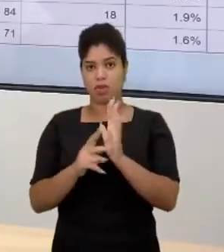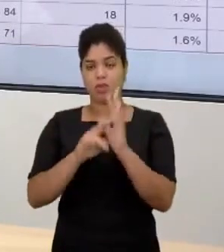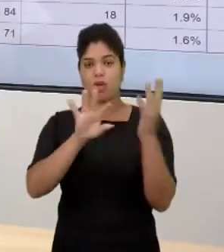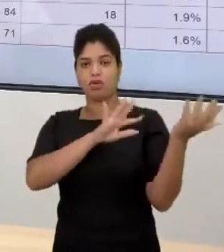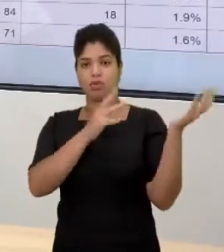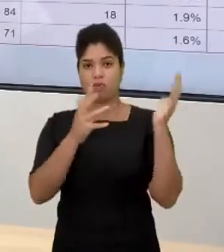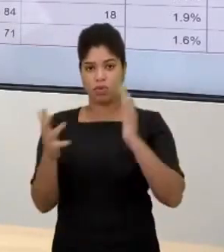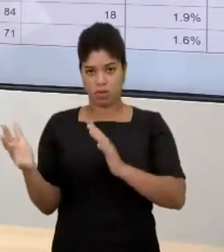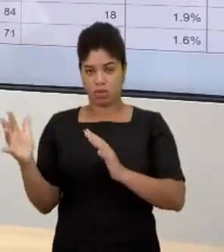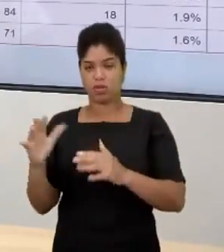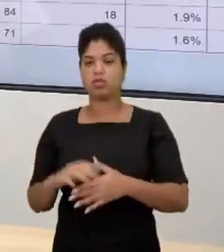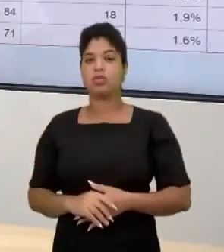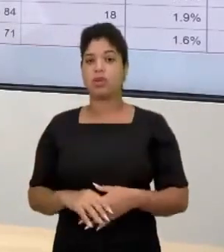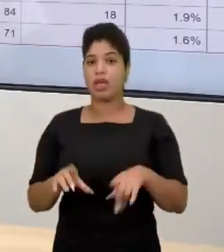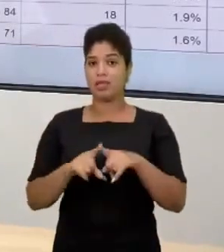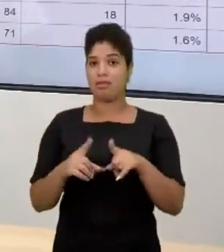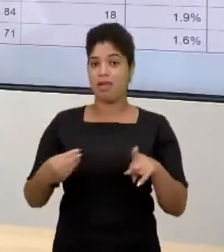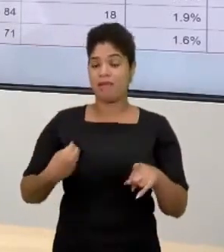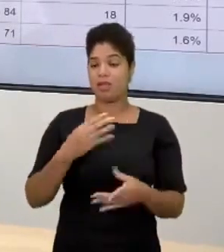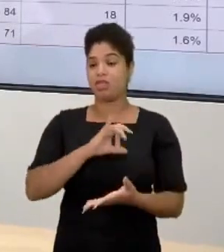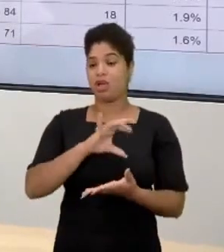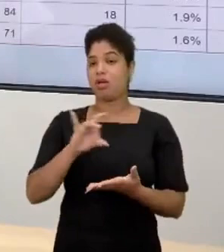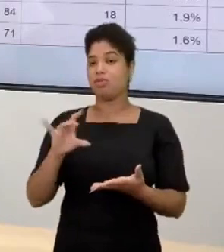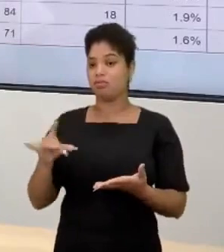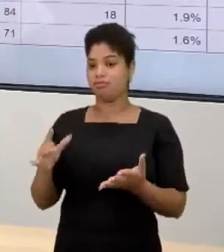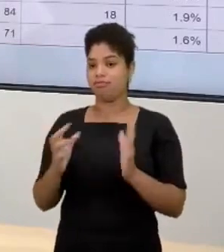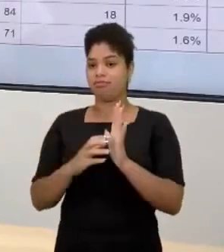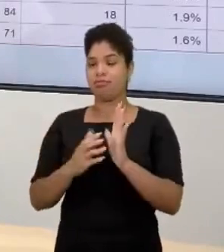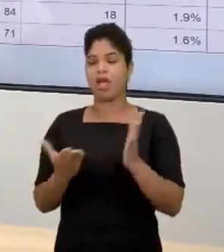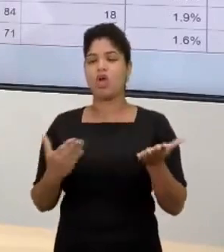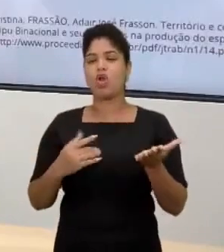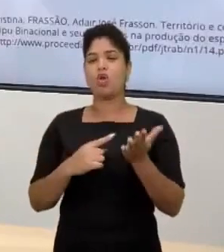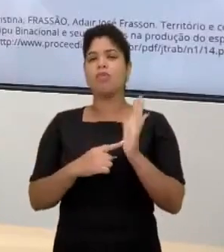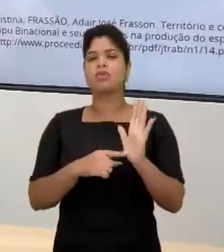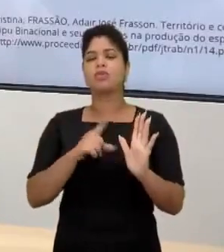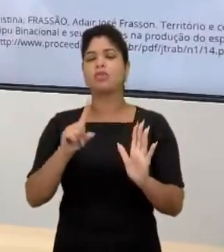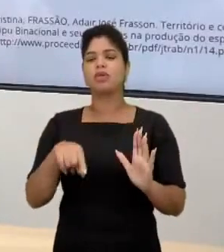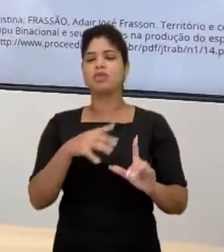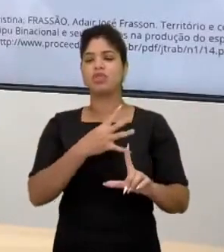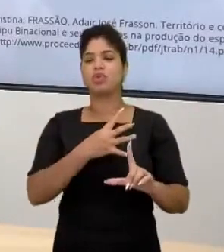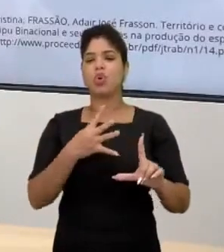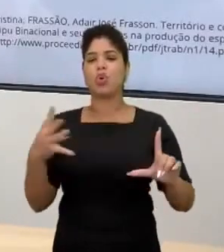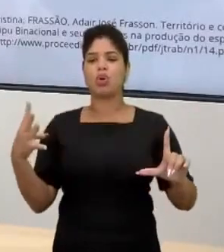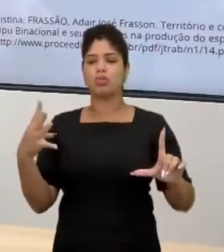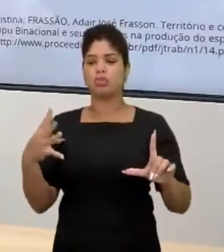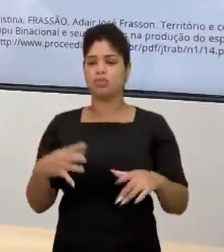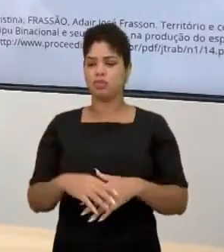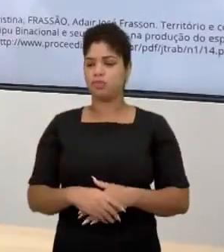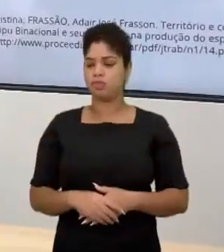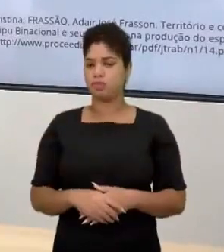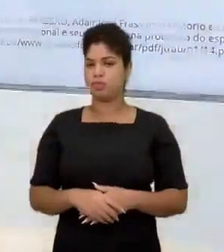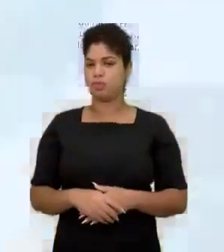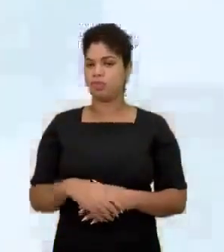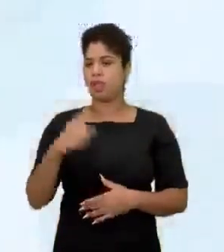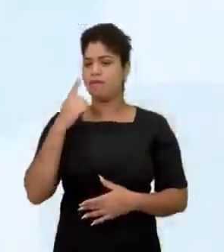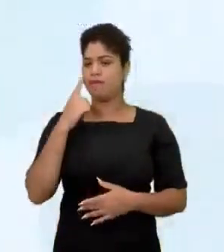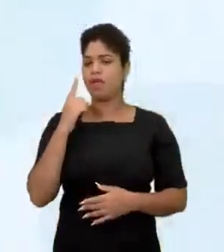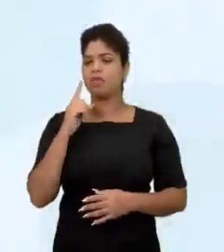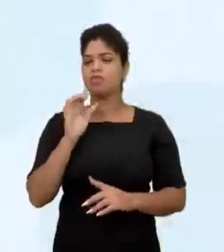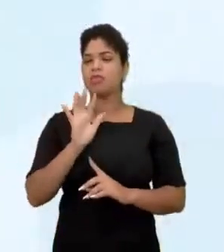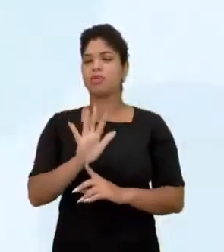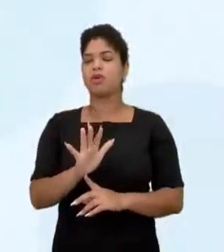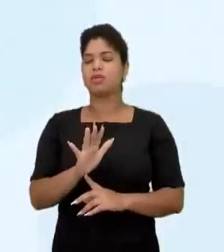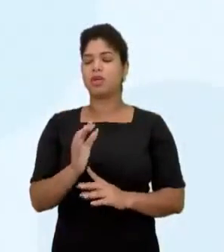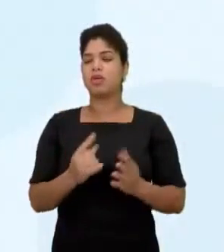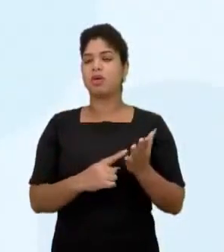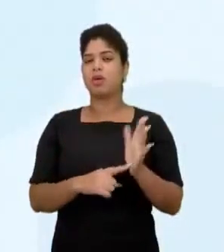e impacta também a vida de cada um, eu trouxe aí um quadro para vocês verem, né, o que impactou aí a construção aí da